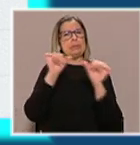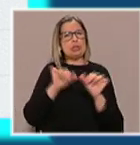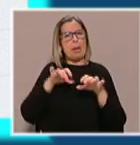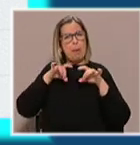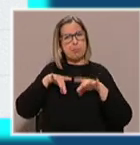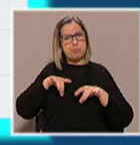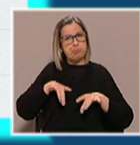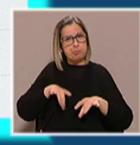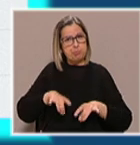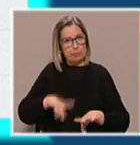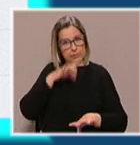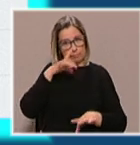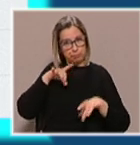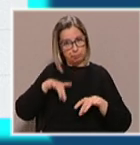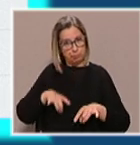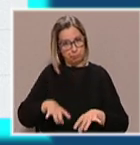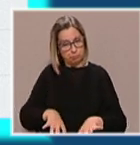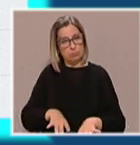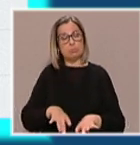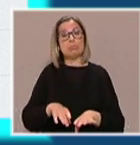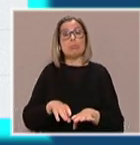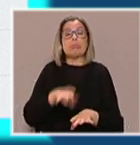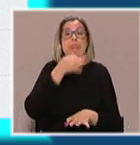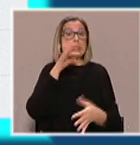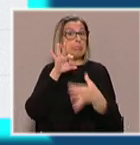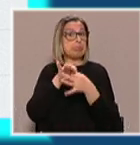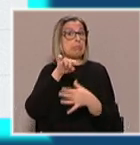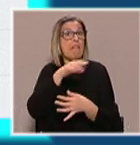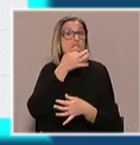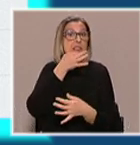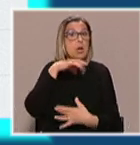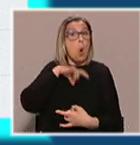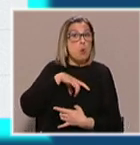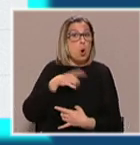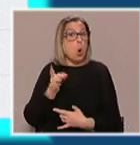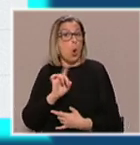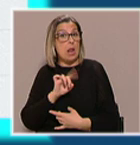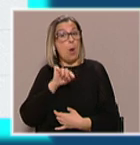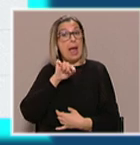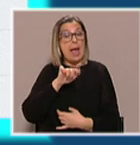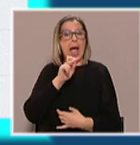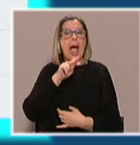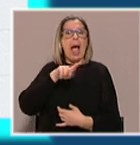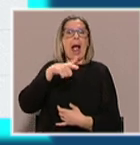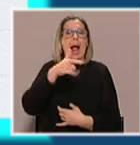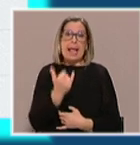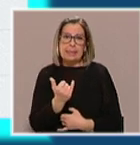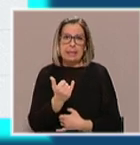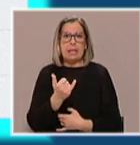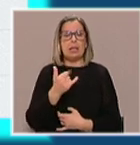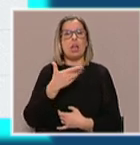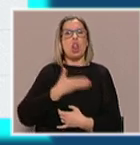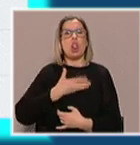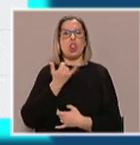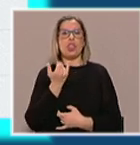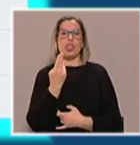se abordaram a importância desta hormona, mas ela denomina-se por hormona antidiurética, o que